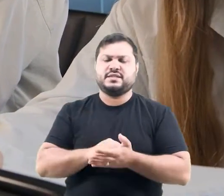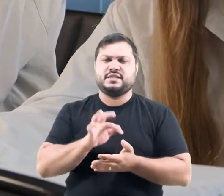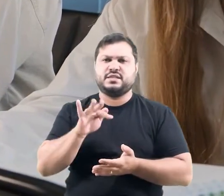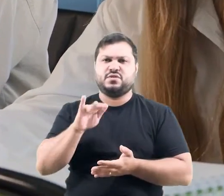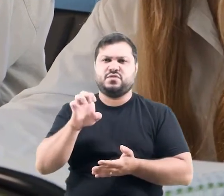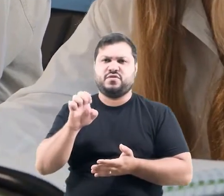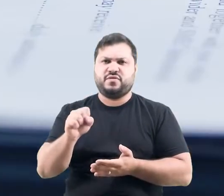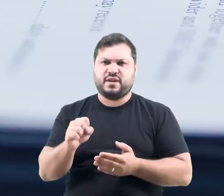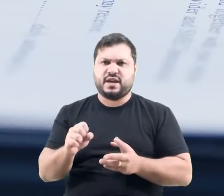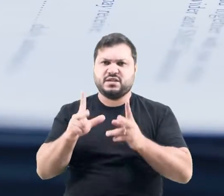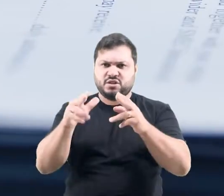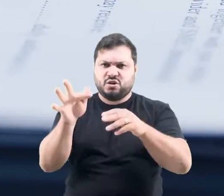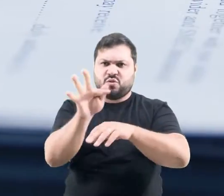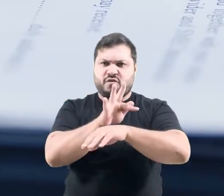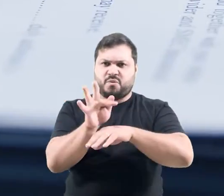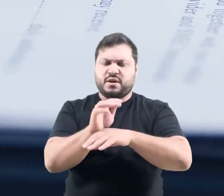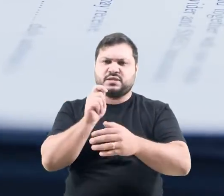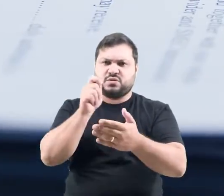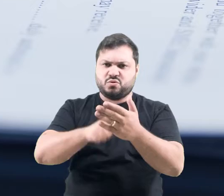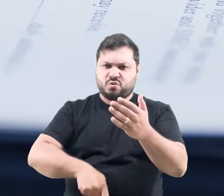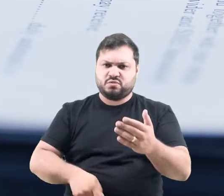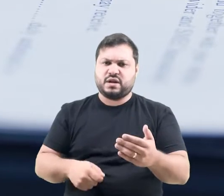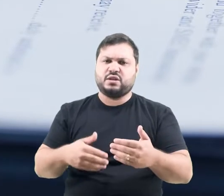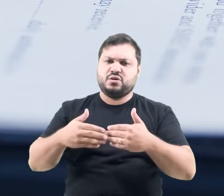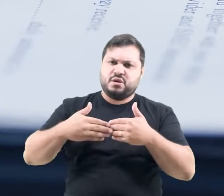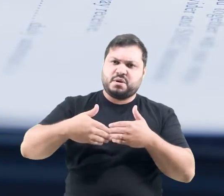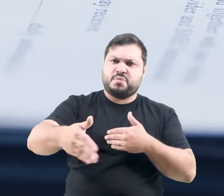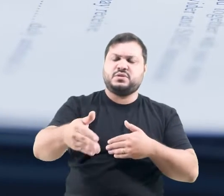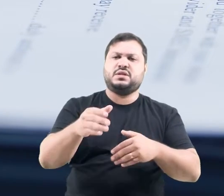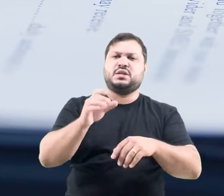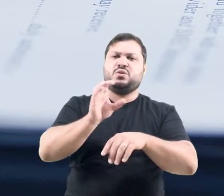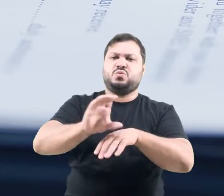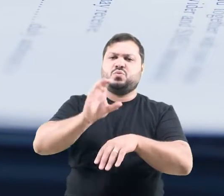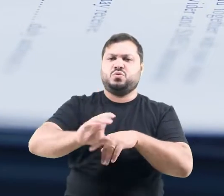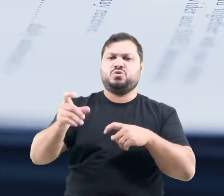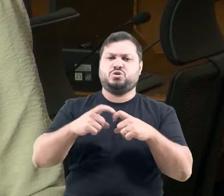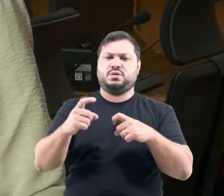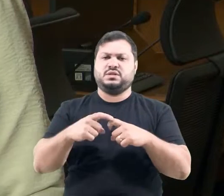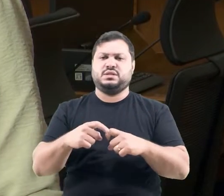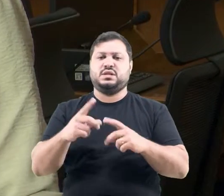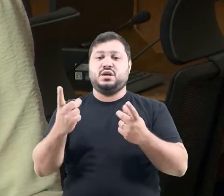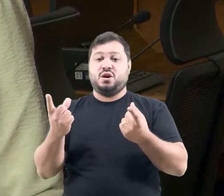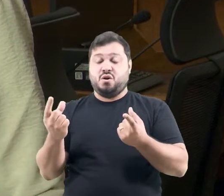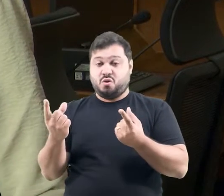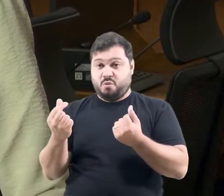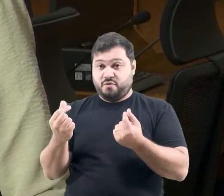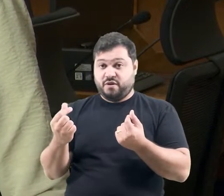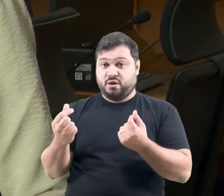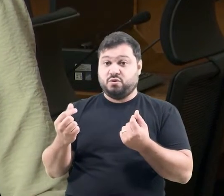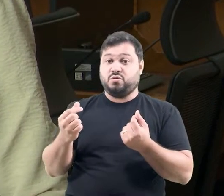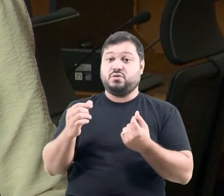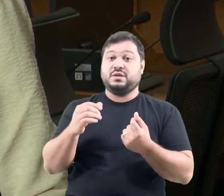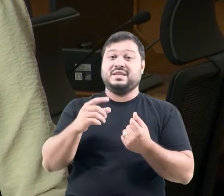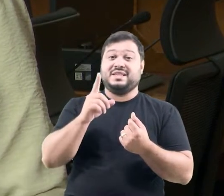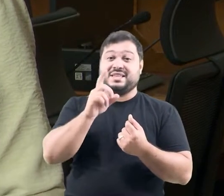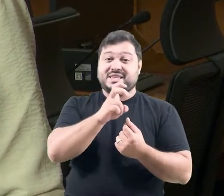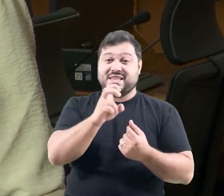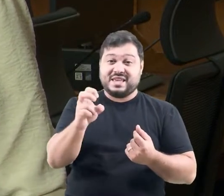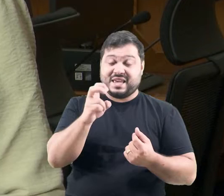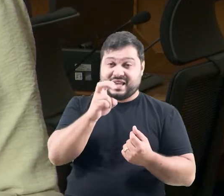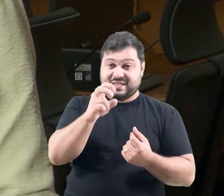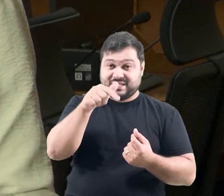inscrição no FIES, com a formalização do contrato para prosseguir no curso de medicina. Como o valor atribuído à causa foi de mais de